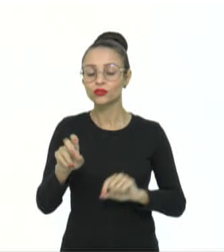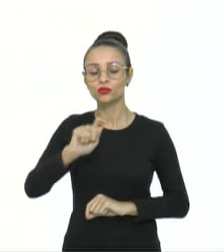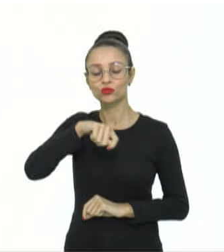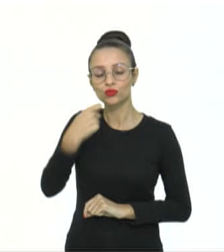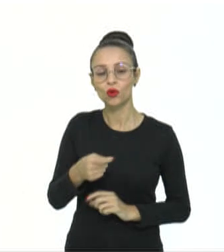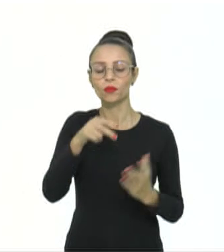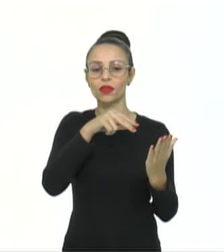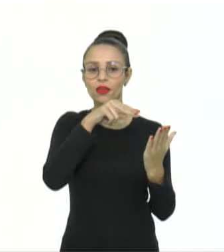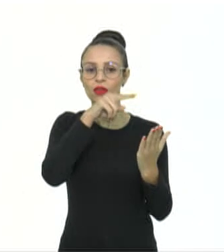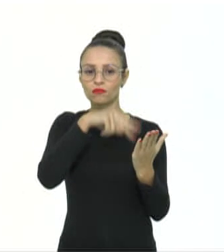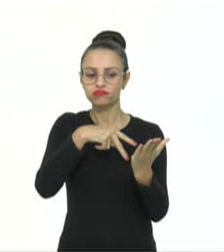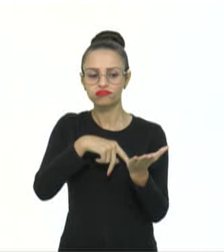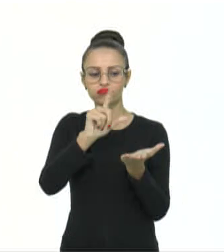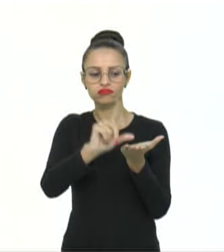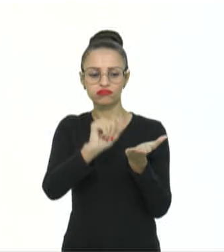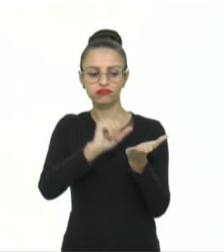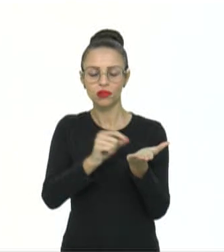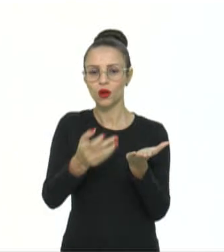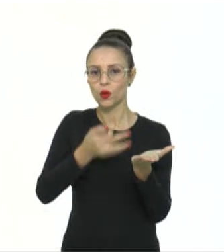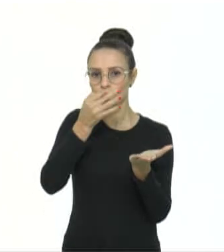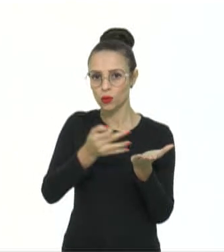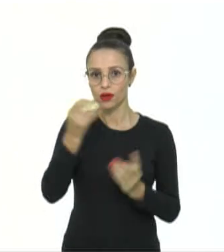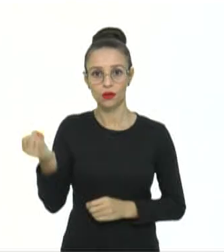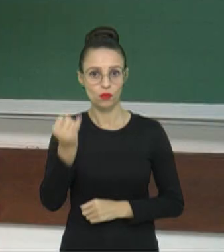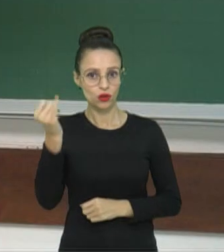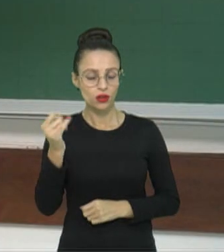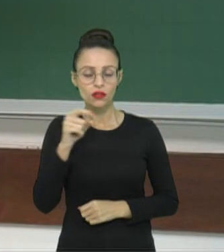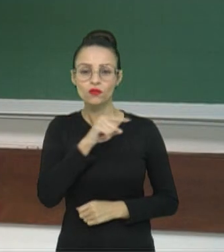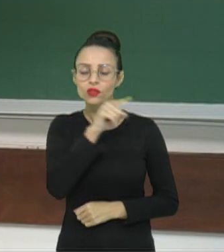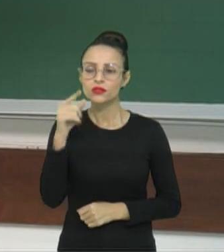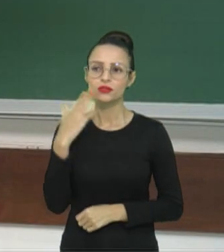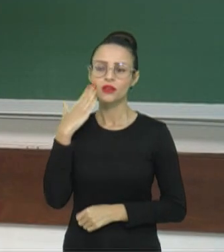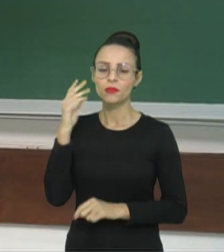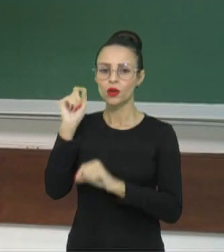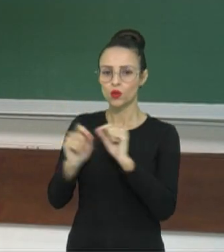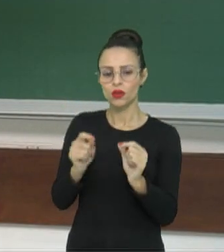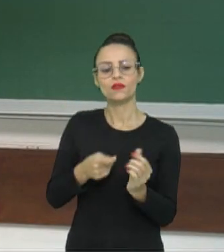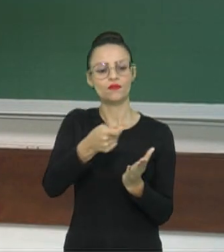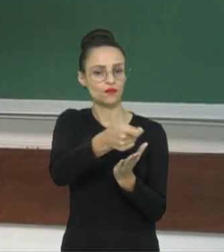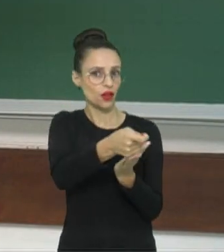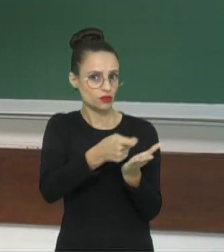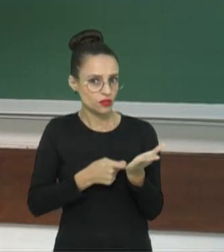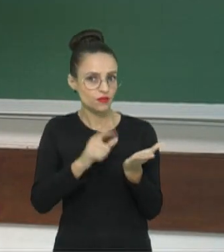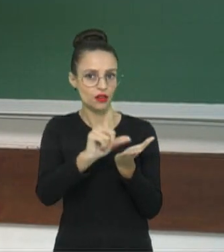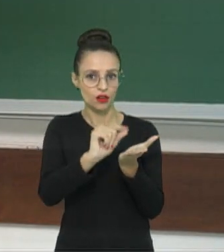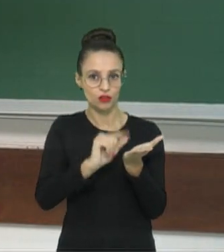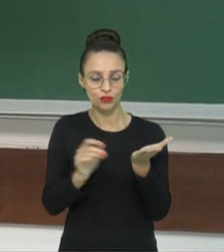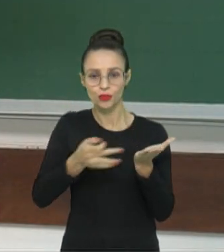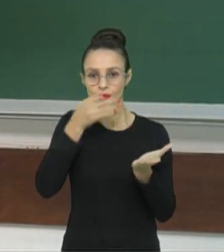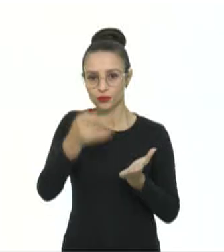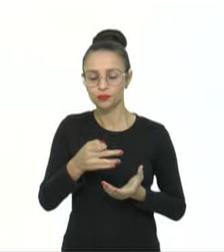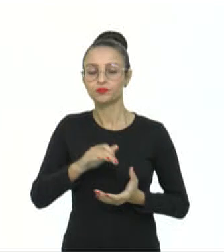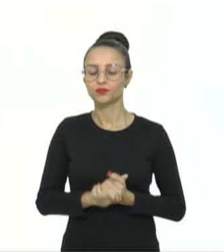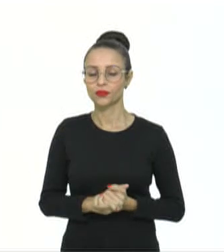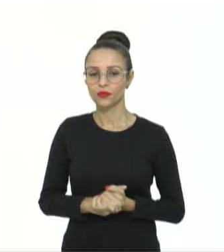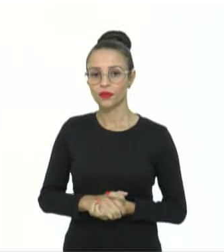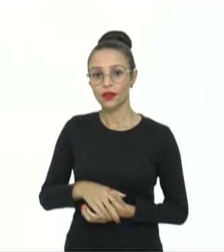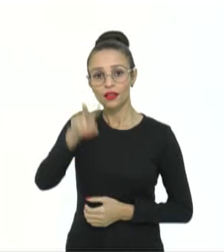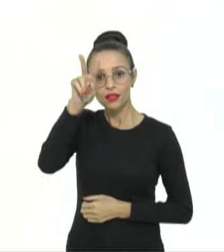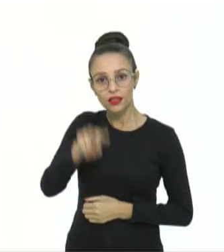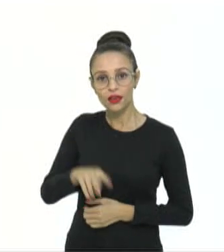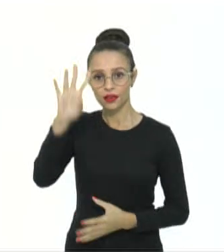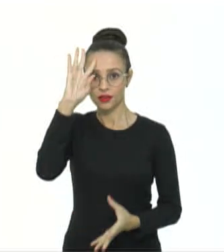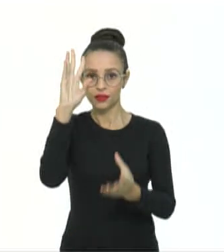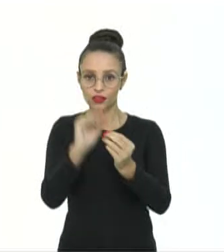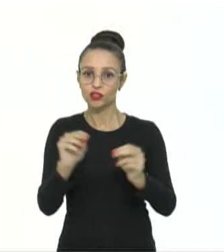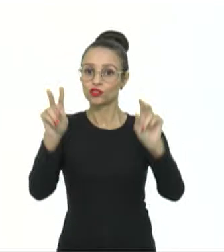de opinião. Então é bem interessante você saber que nós vamos fazer a produção do artigo de opinião. Ler e interpretar